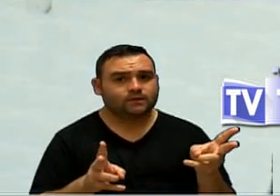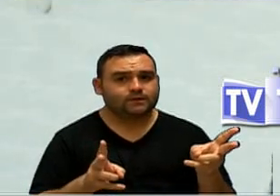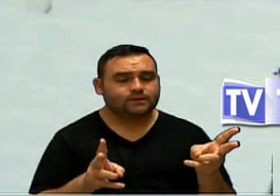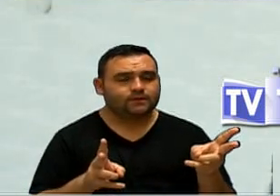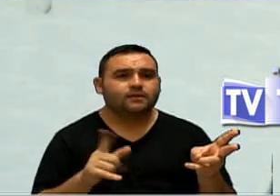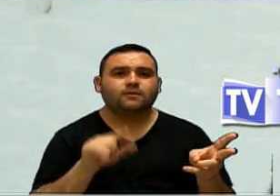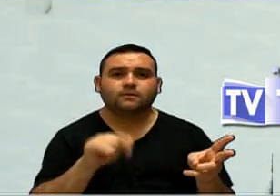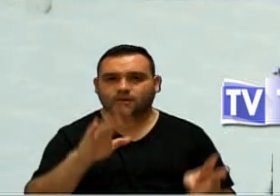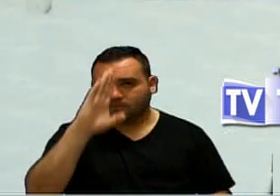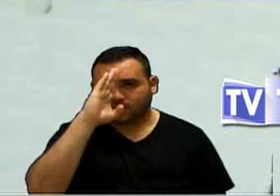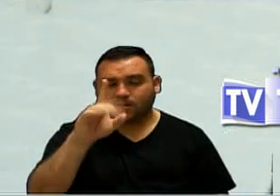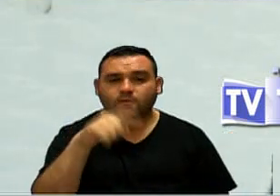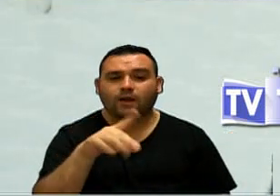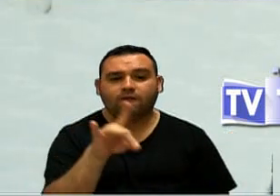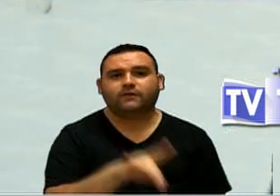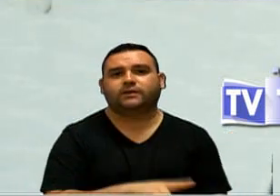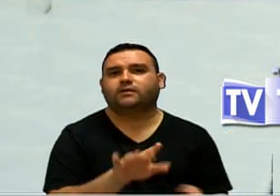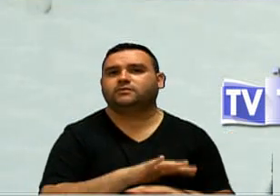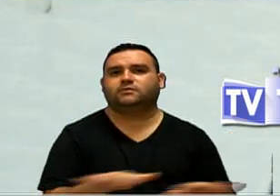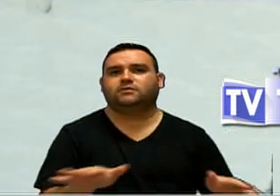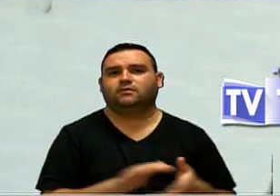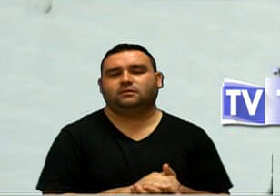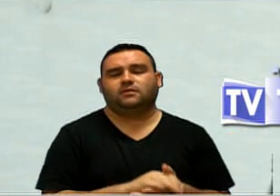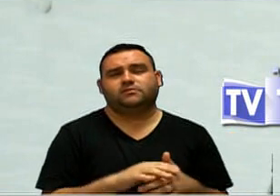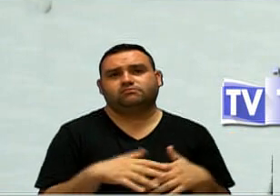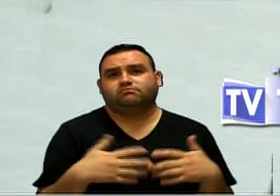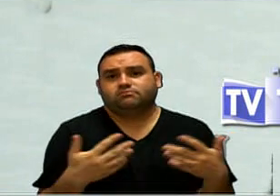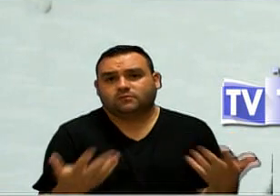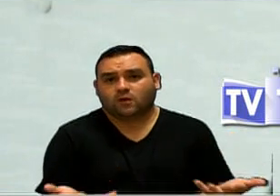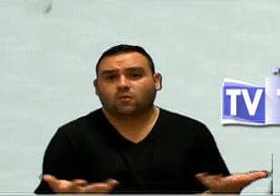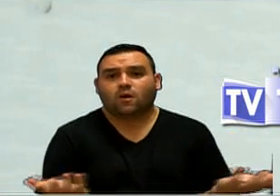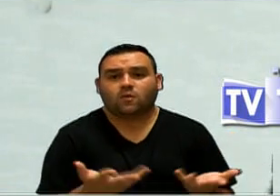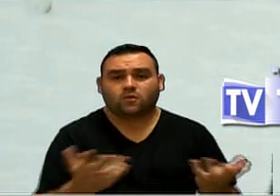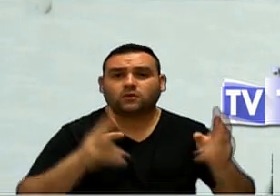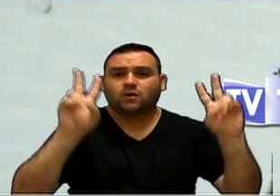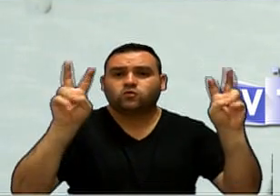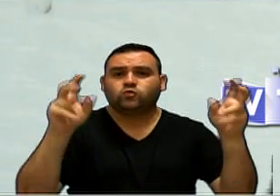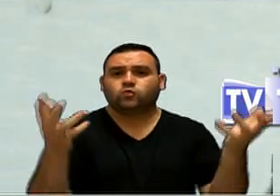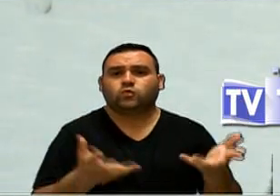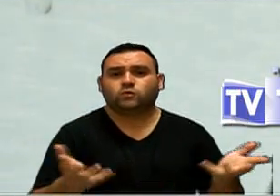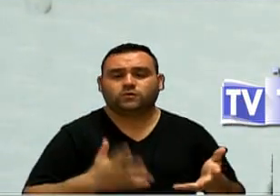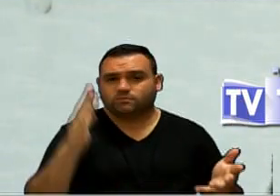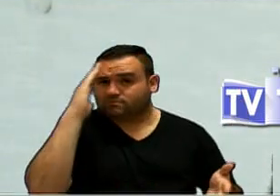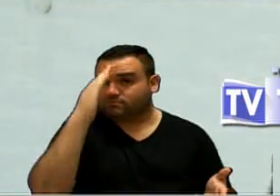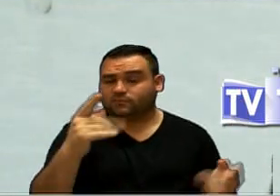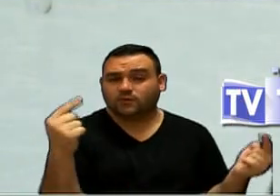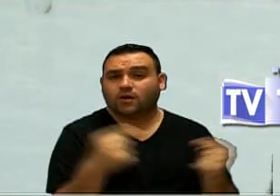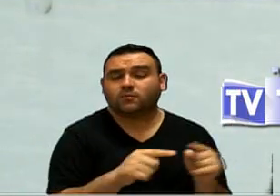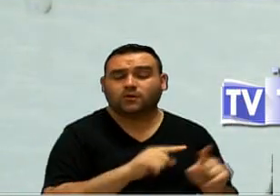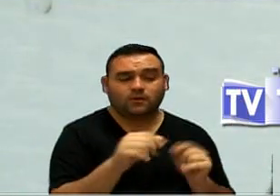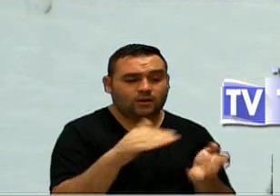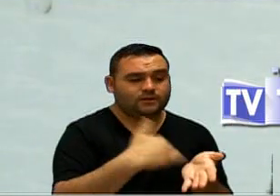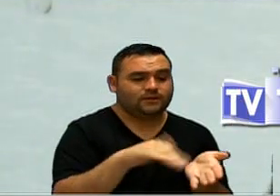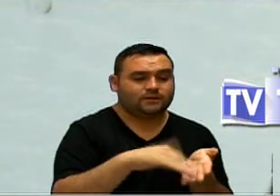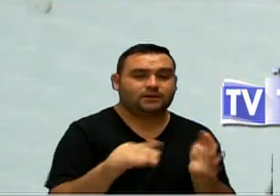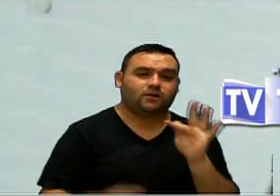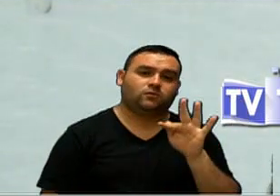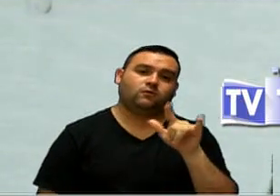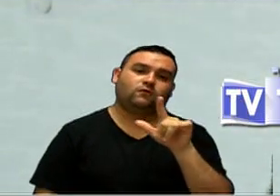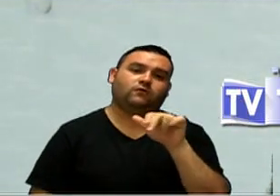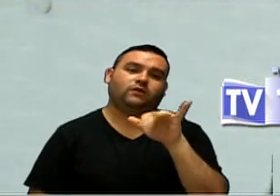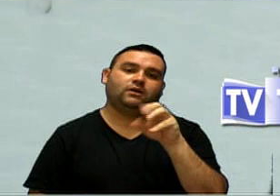ela foi primor pela verdade, né? Então, esse assunto hoje ele está diretamente ligado ao secretário Flávio